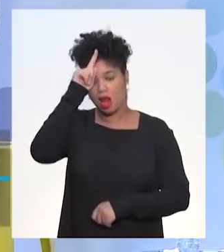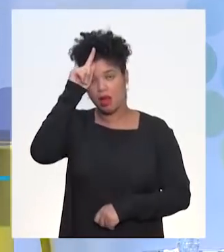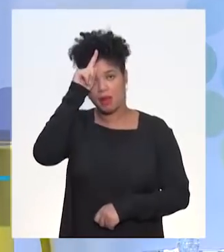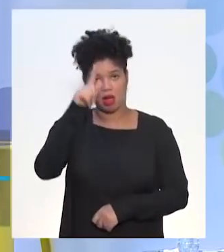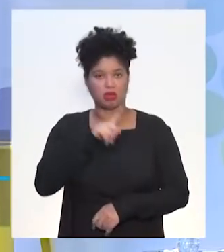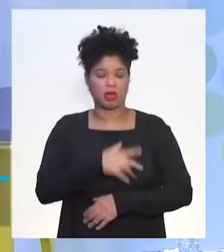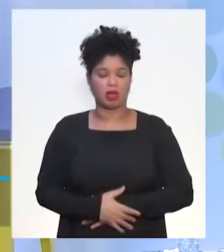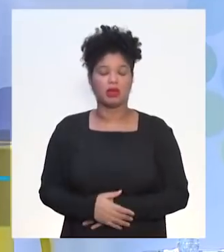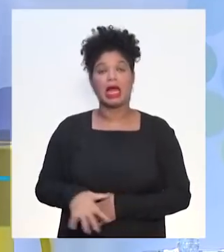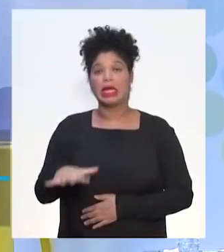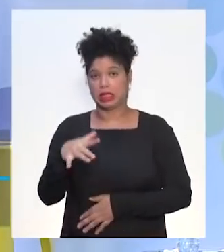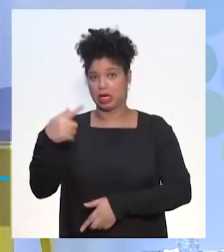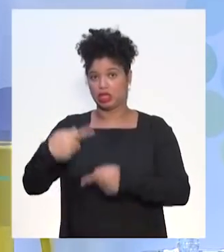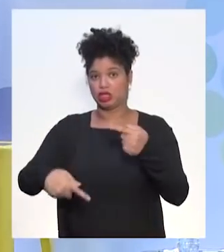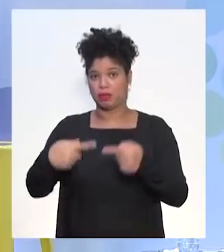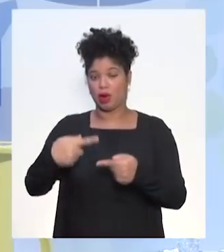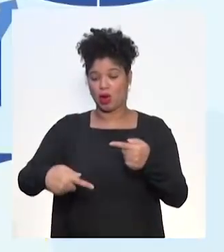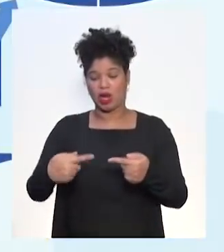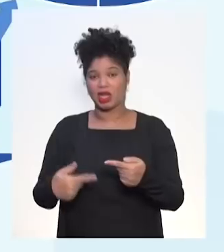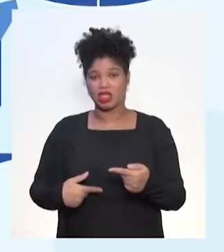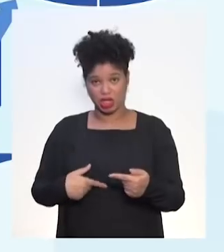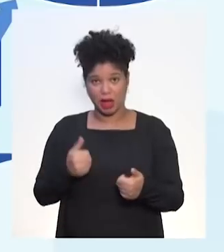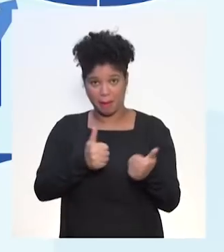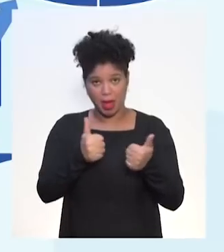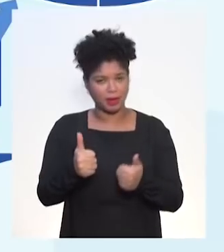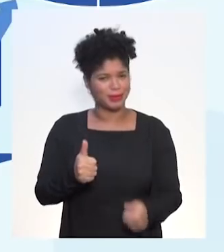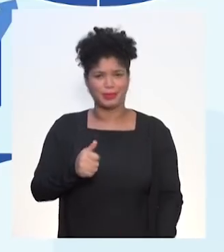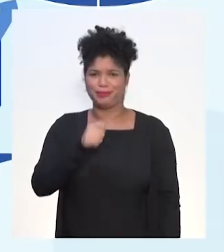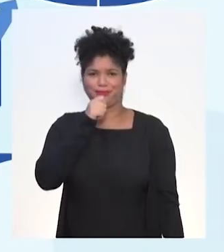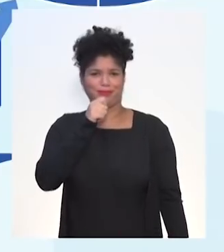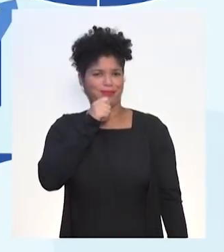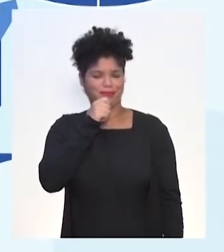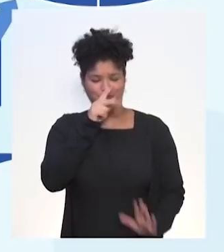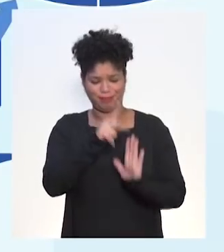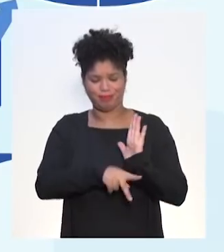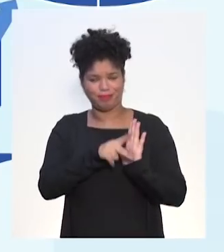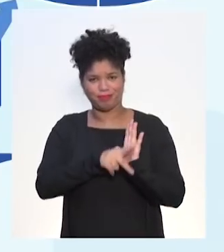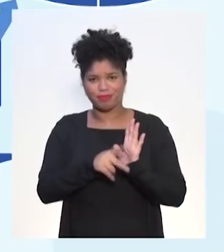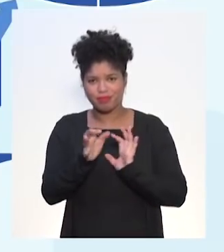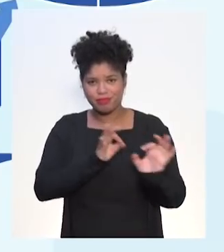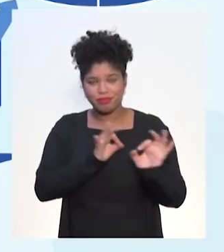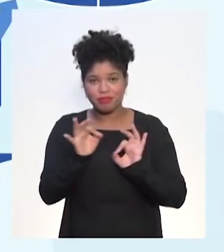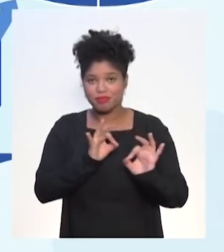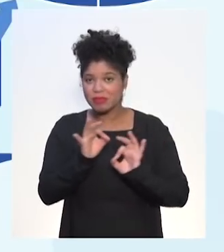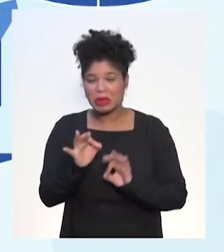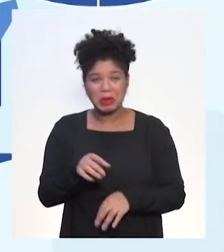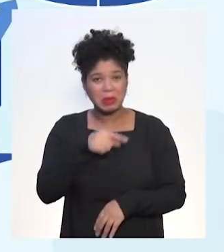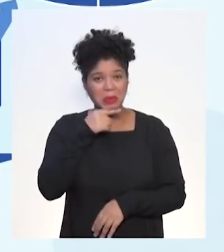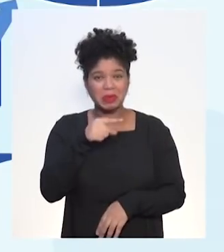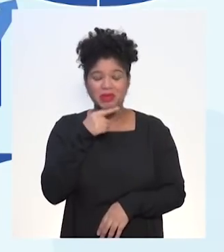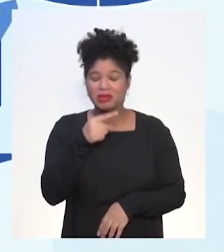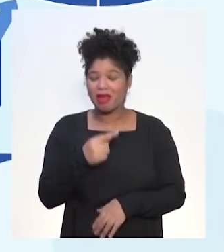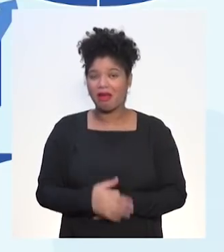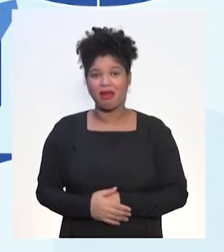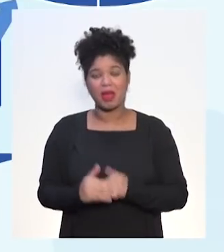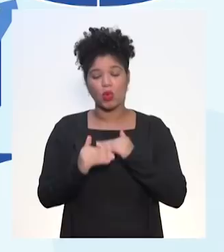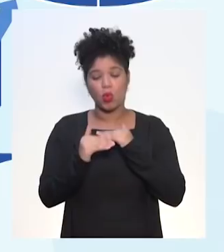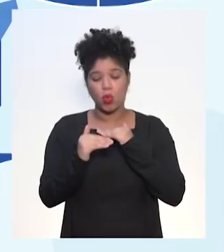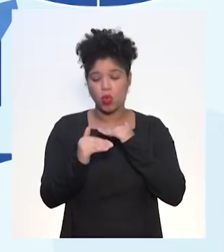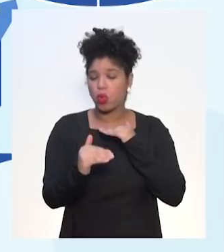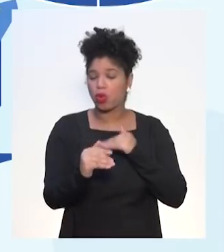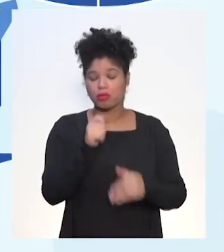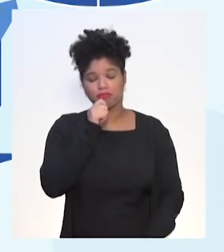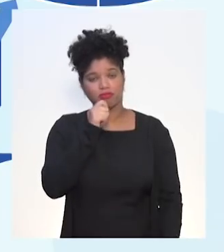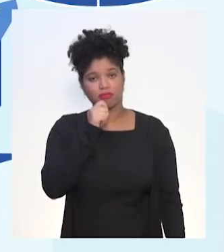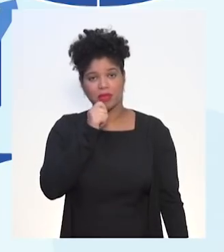Na política, uma instabilidade de projetos que conviveu simultaneamente